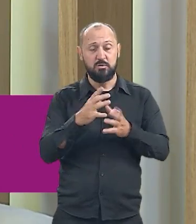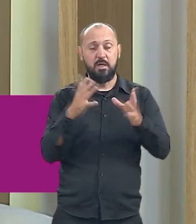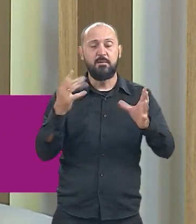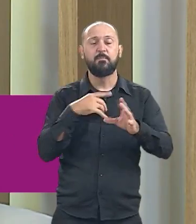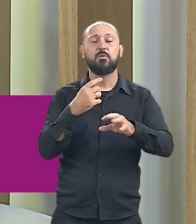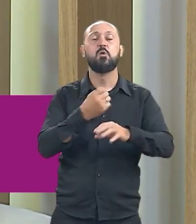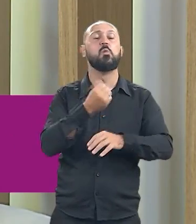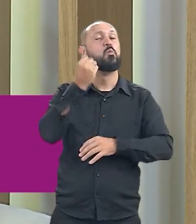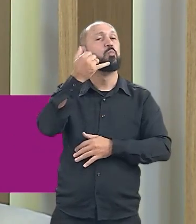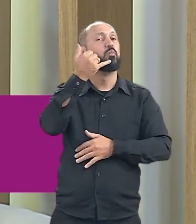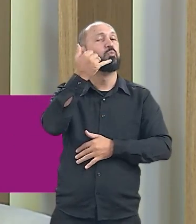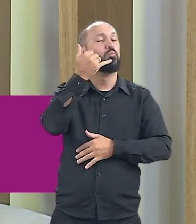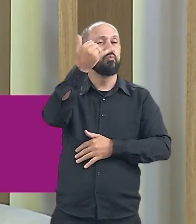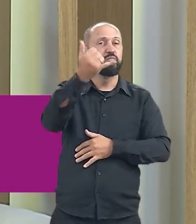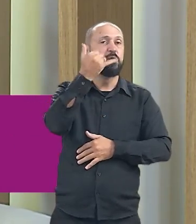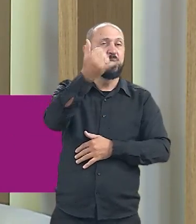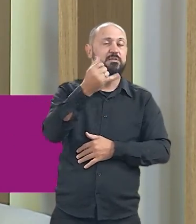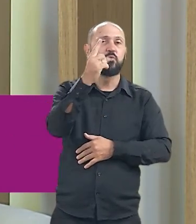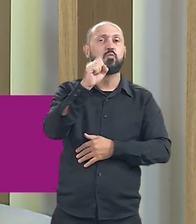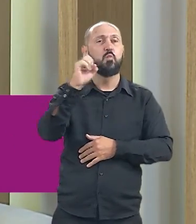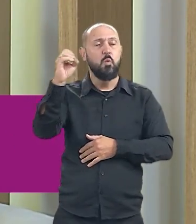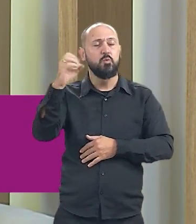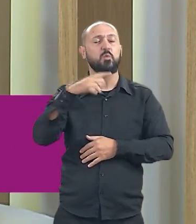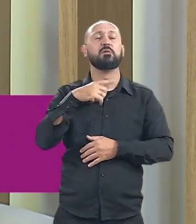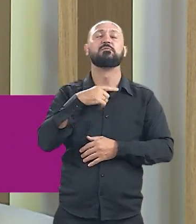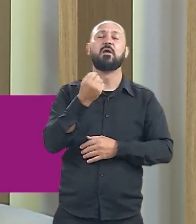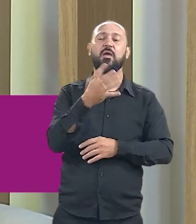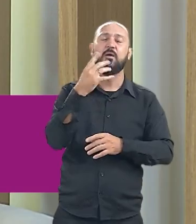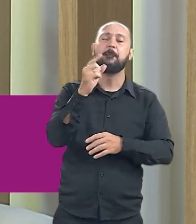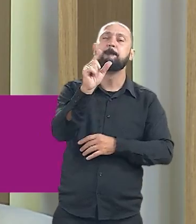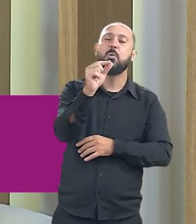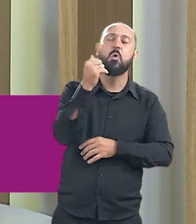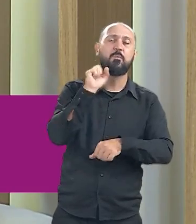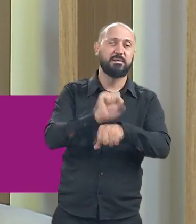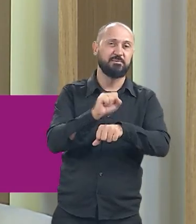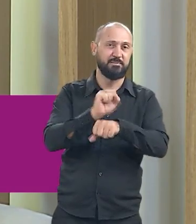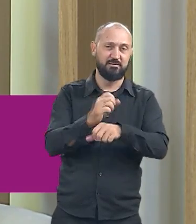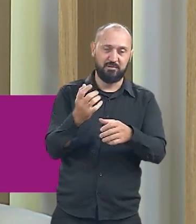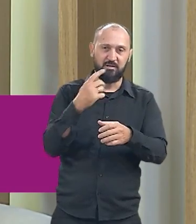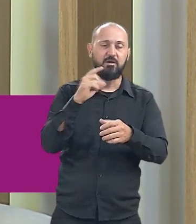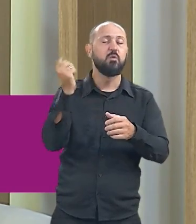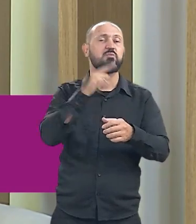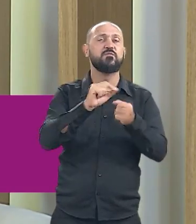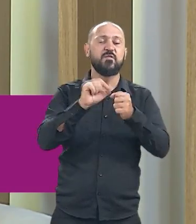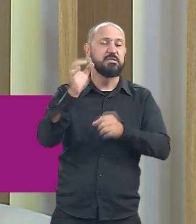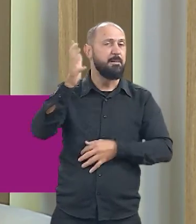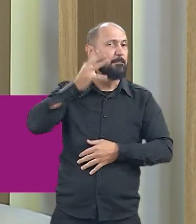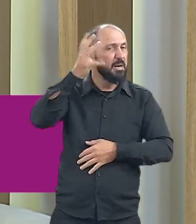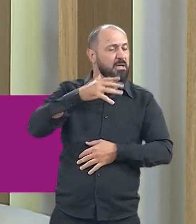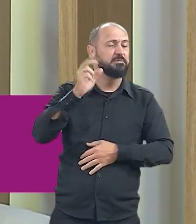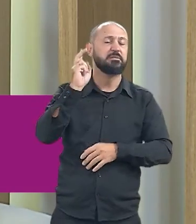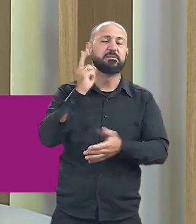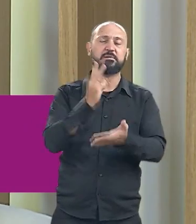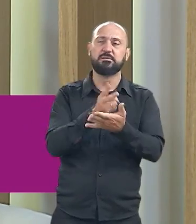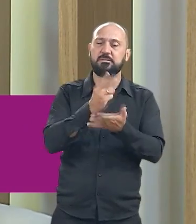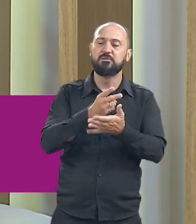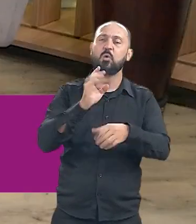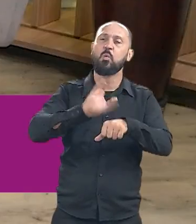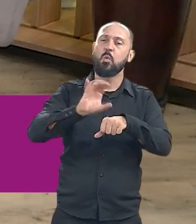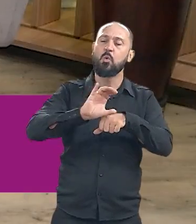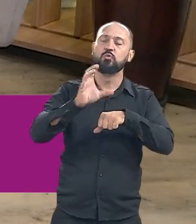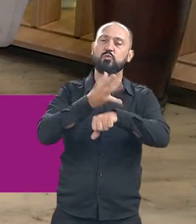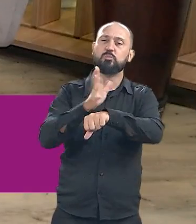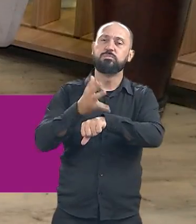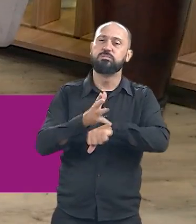fazer palestras, né? Enfim, a gente sempre está captando. Tem curso de treinamento várias vezes por ano. E